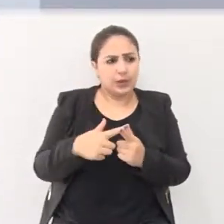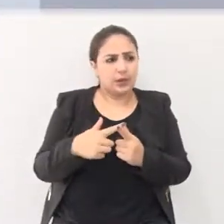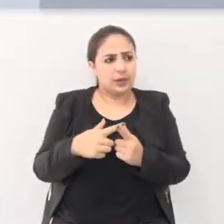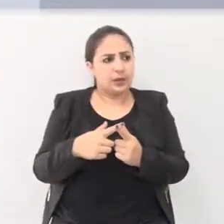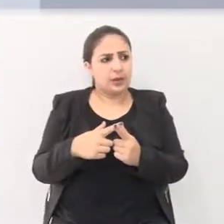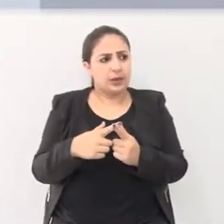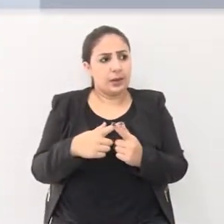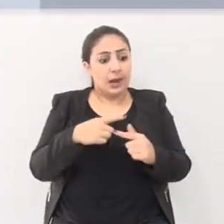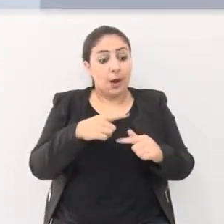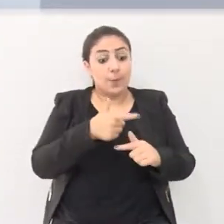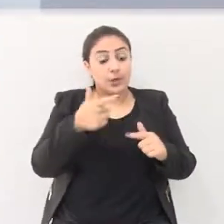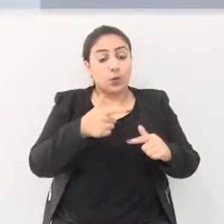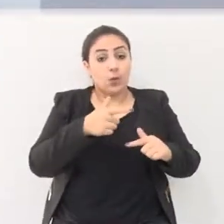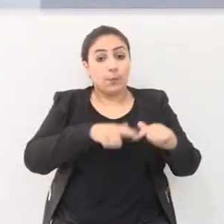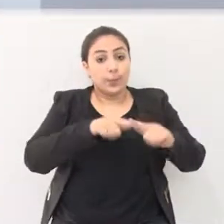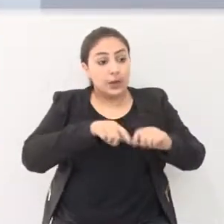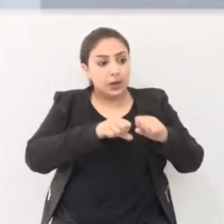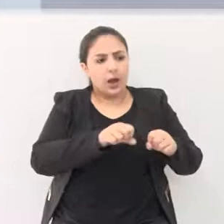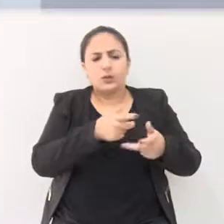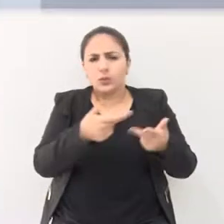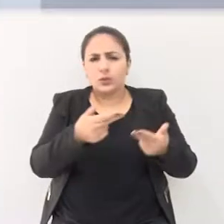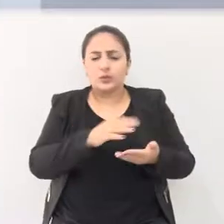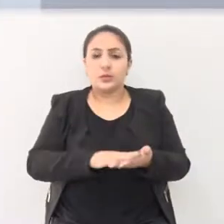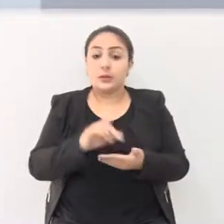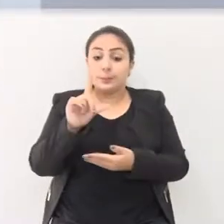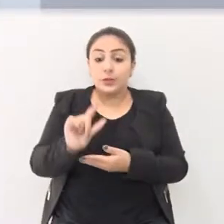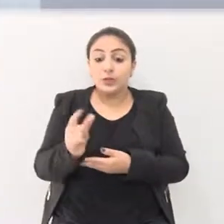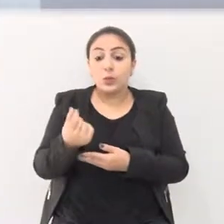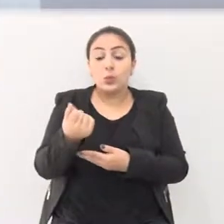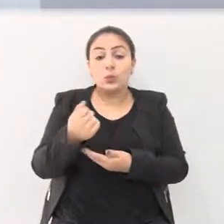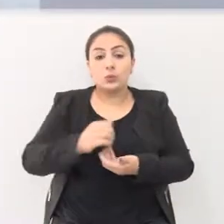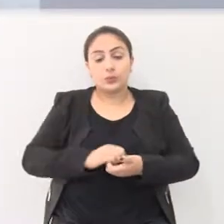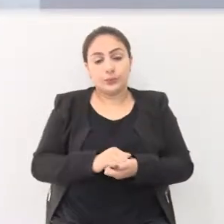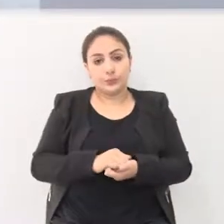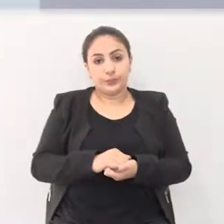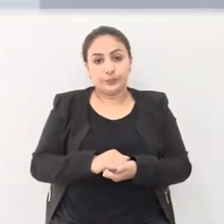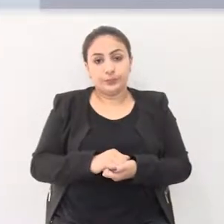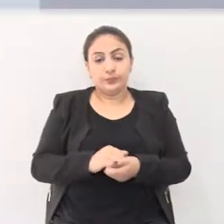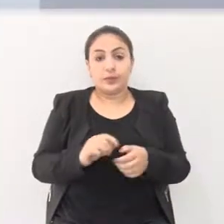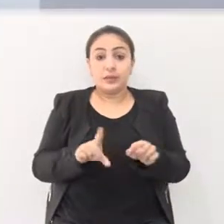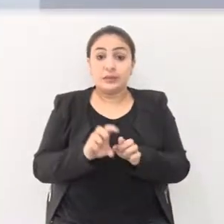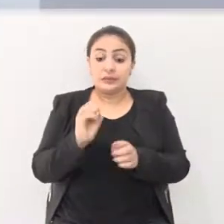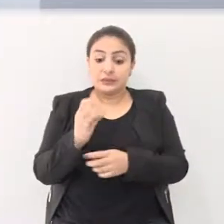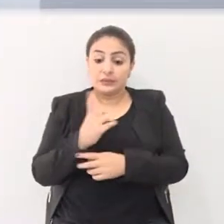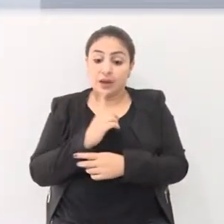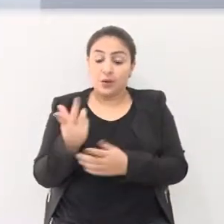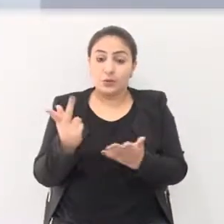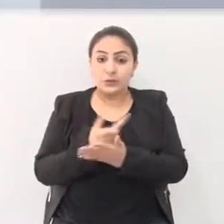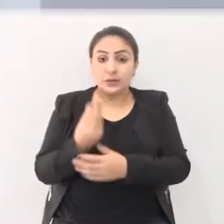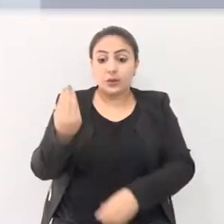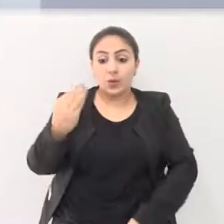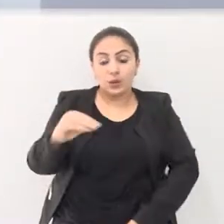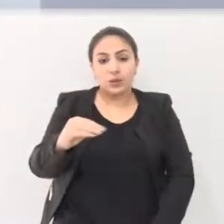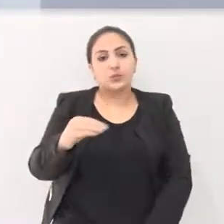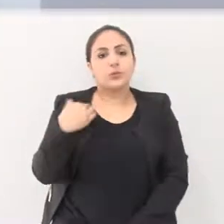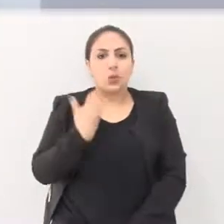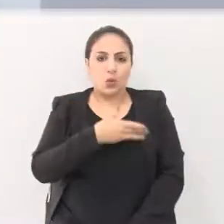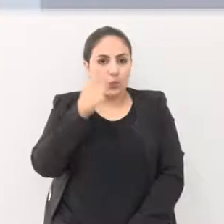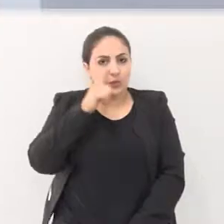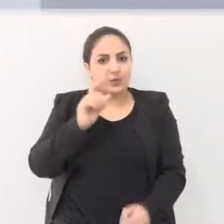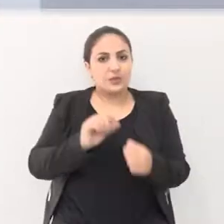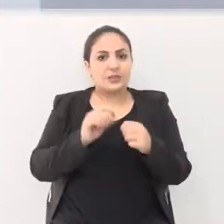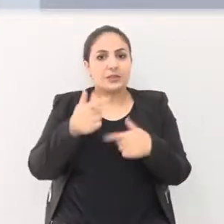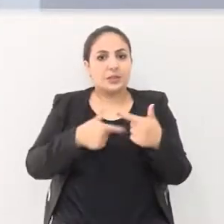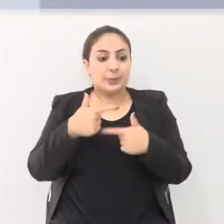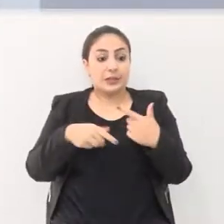mercado que põe o preço, então tu tem que baixar custo. Com a instalação, nós vamos conseguir com certeza